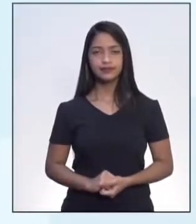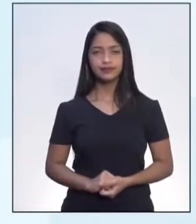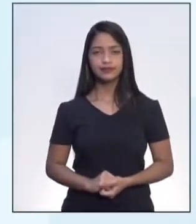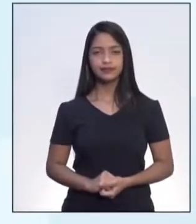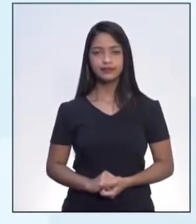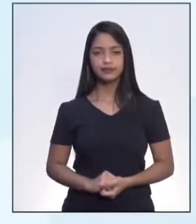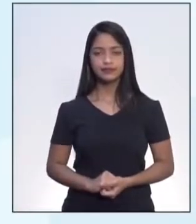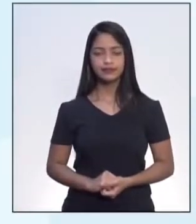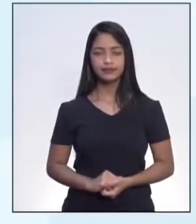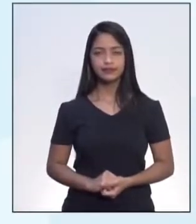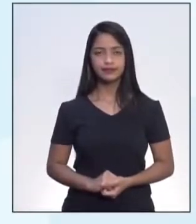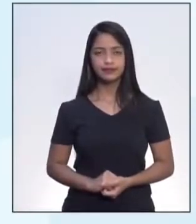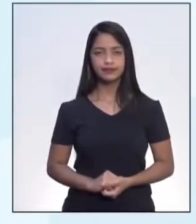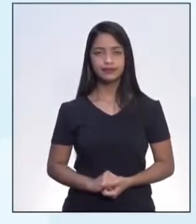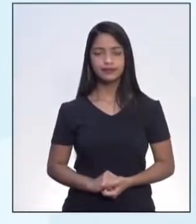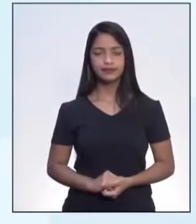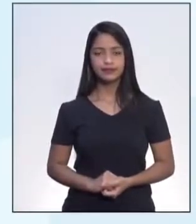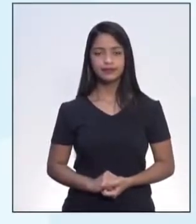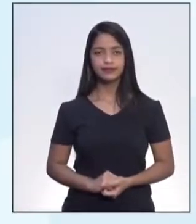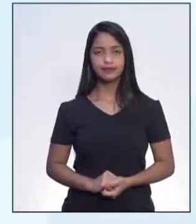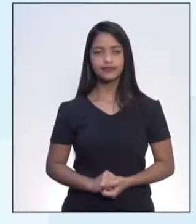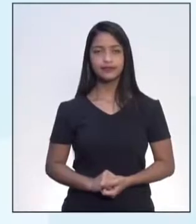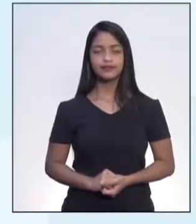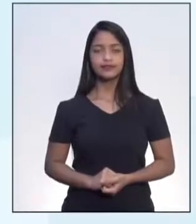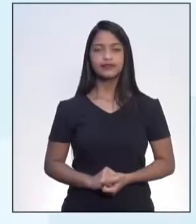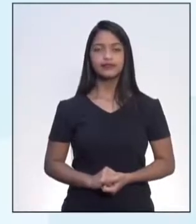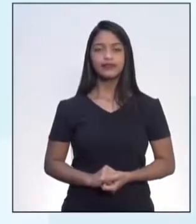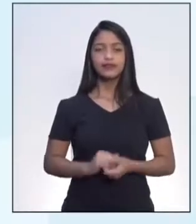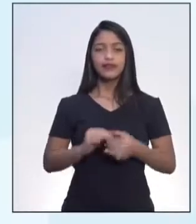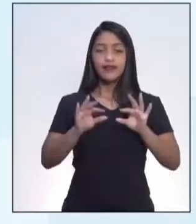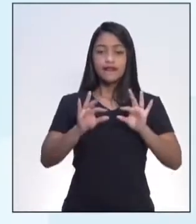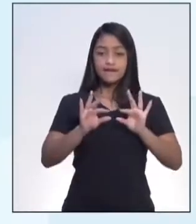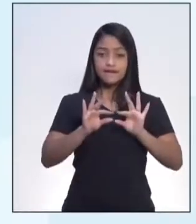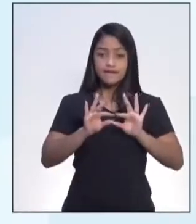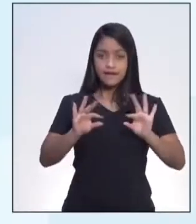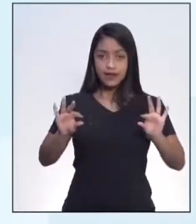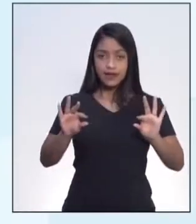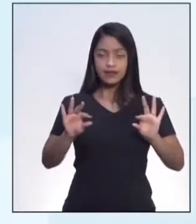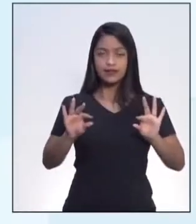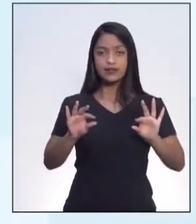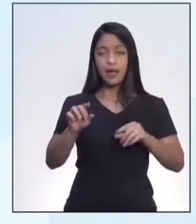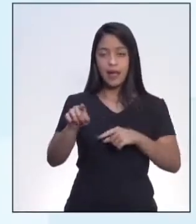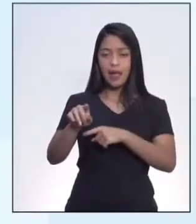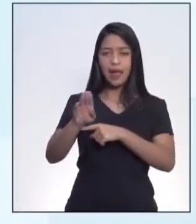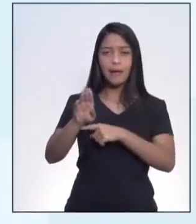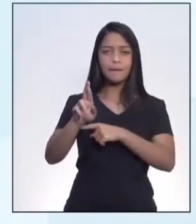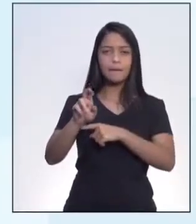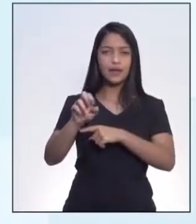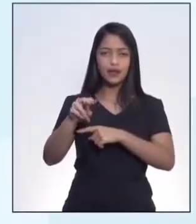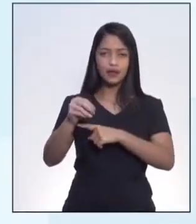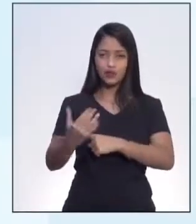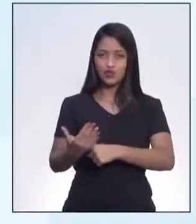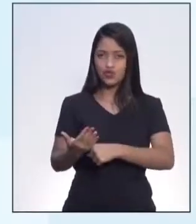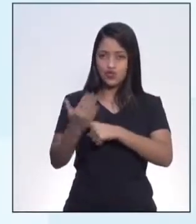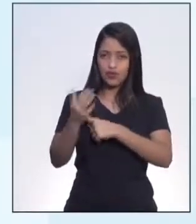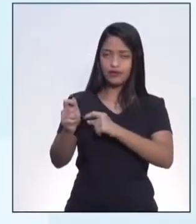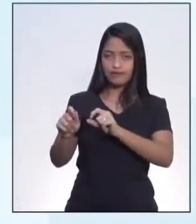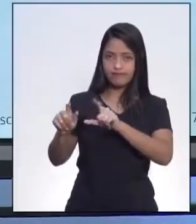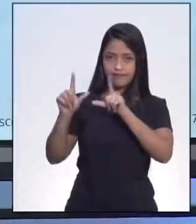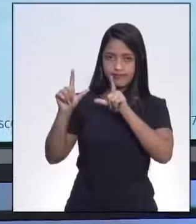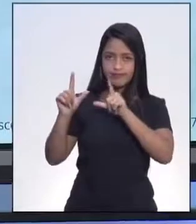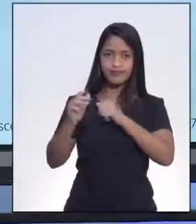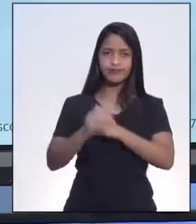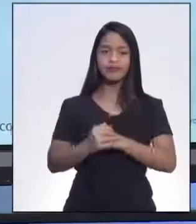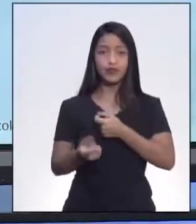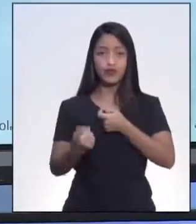Vou colocar aqui para o Breno colocar essa frase aqui na lousa, tá? Para eu mostrar melhor para vocês. Ok?